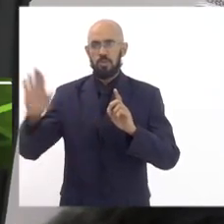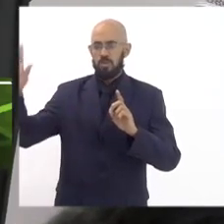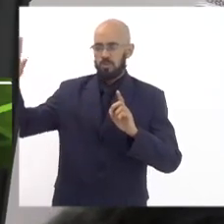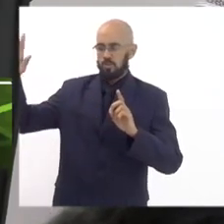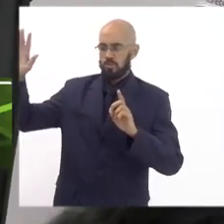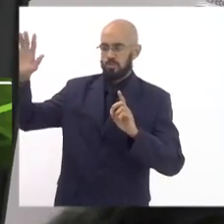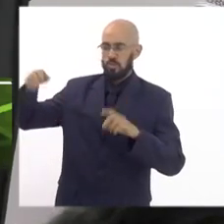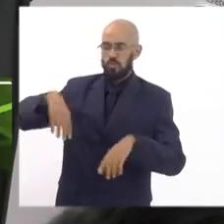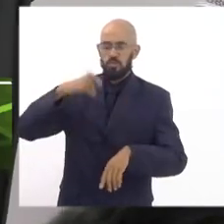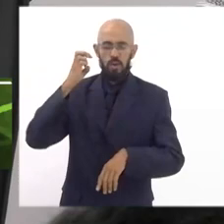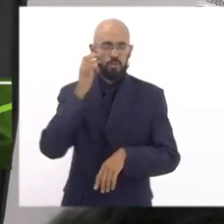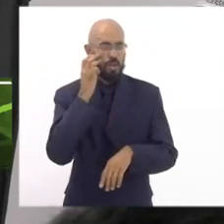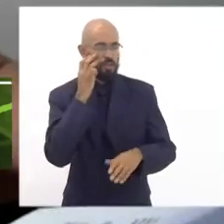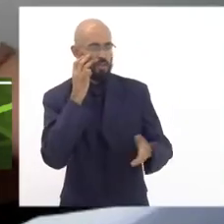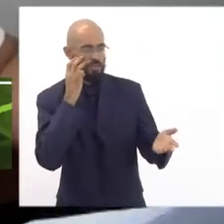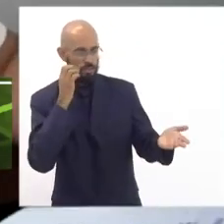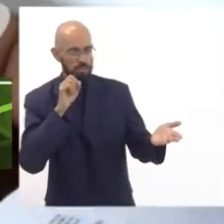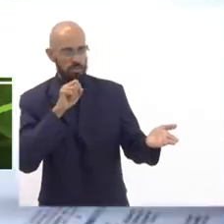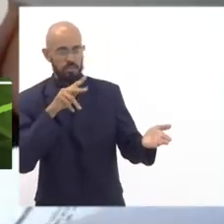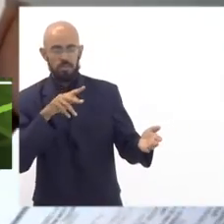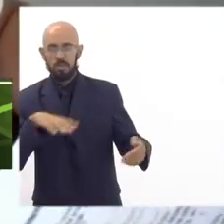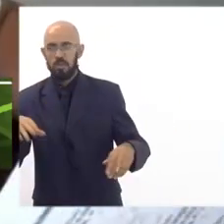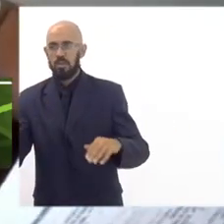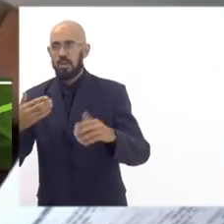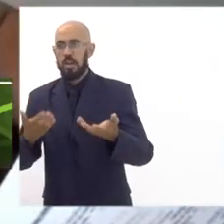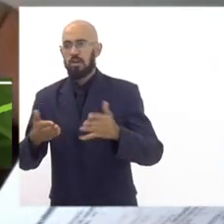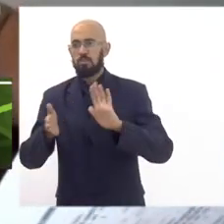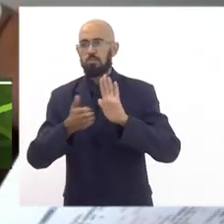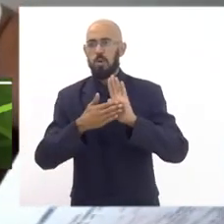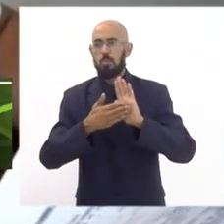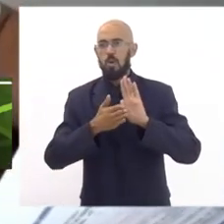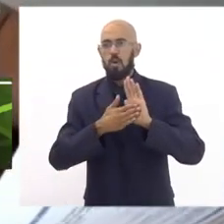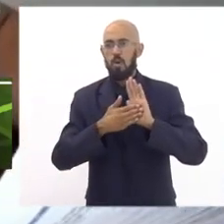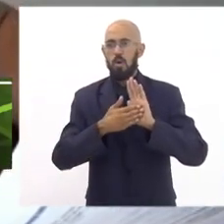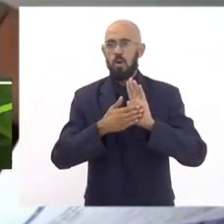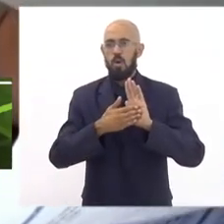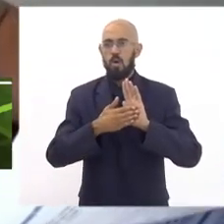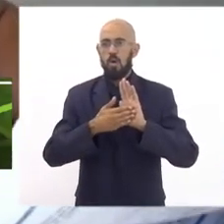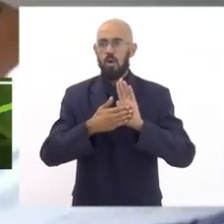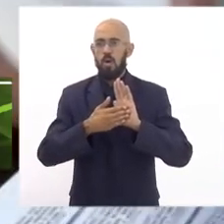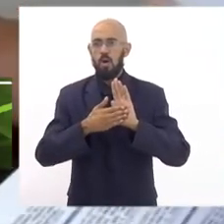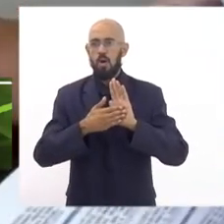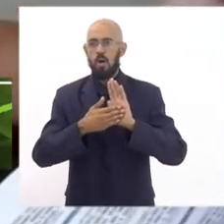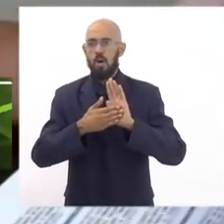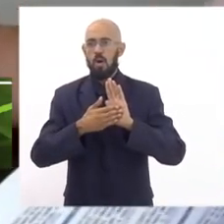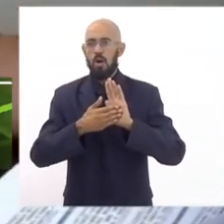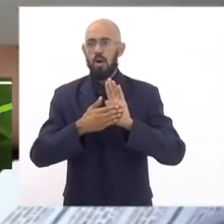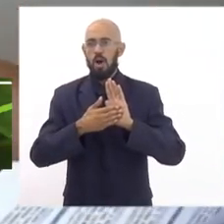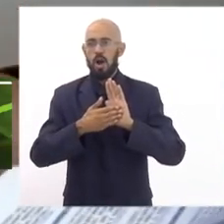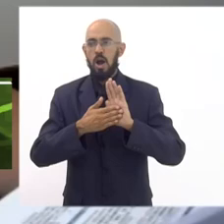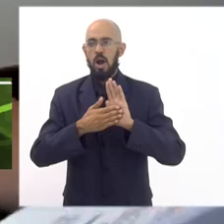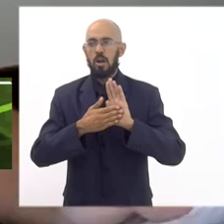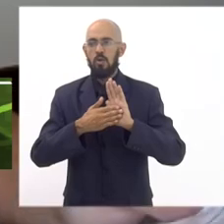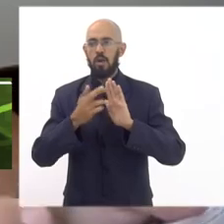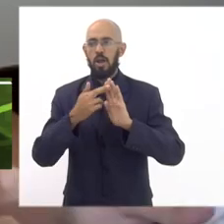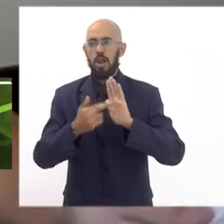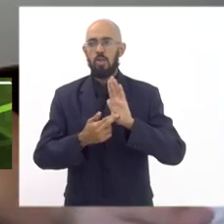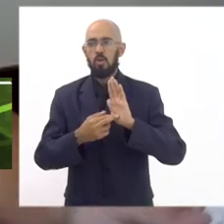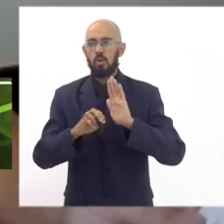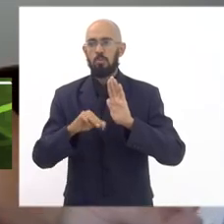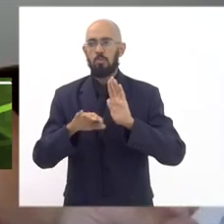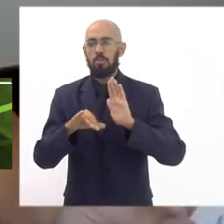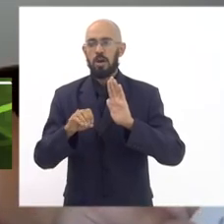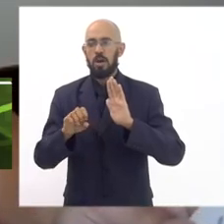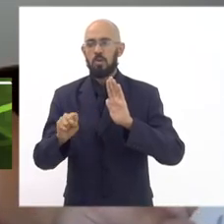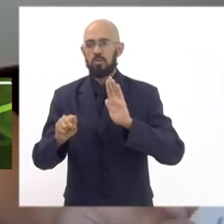Em discussão, deputado Valdec. Queria propor ao meu querido amigo, o relator Marcos Miller, nesse caso, que a gente faça